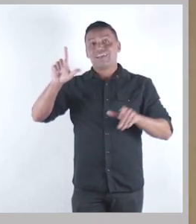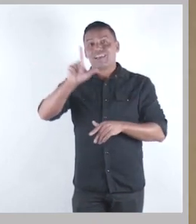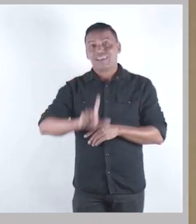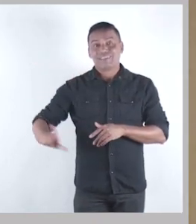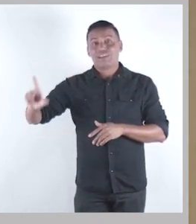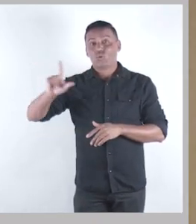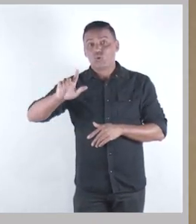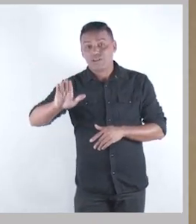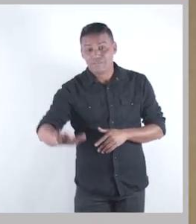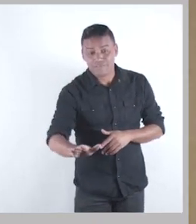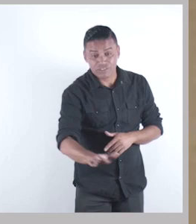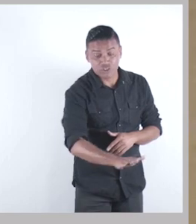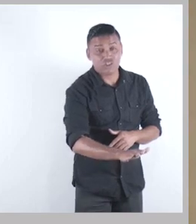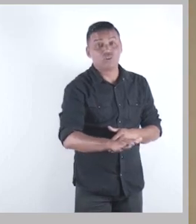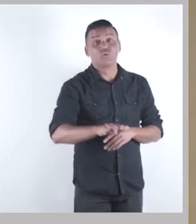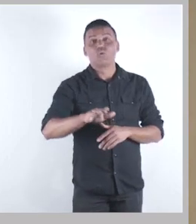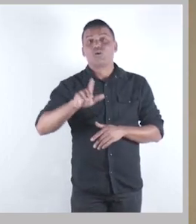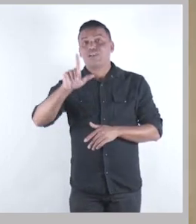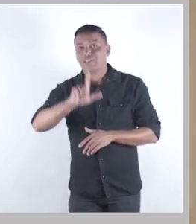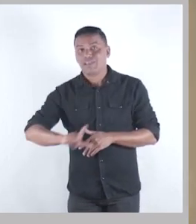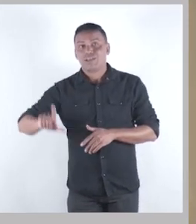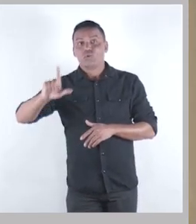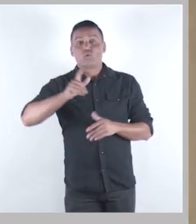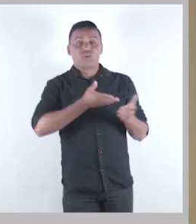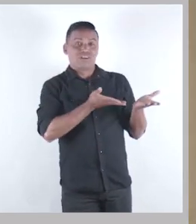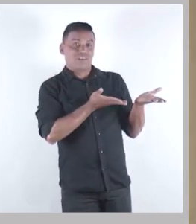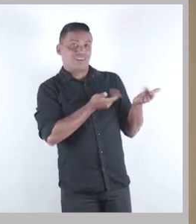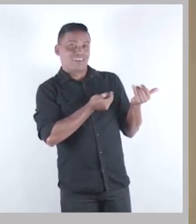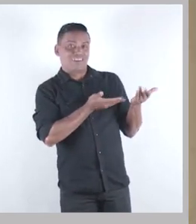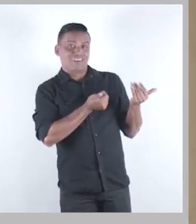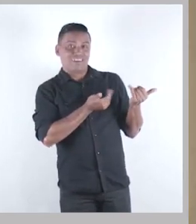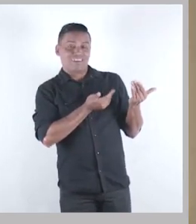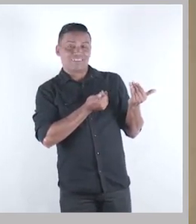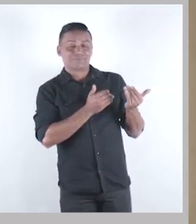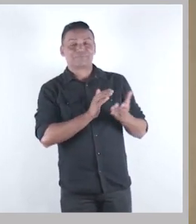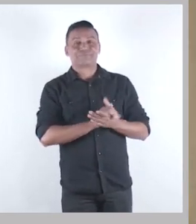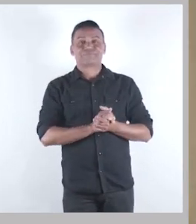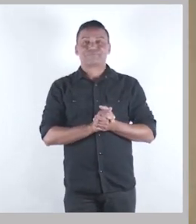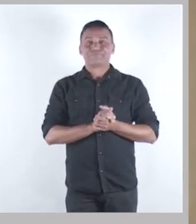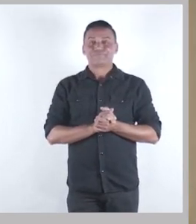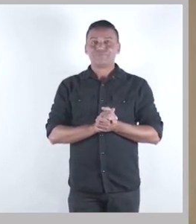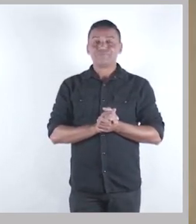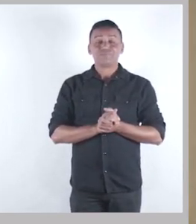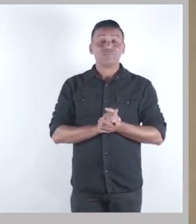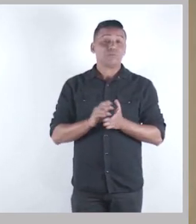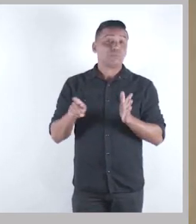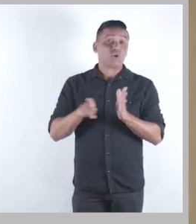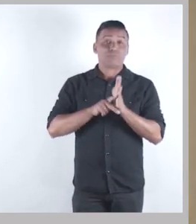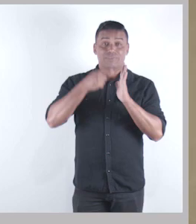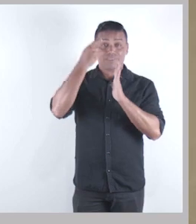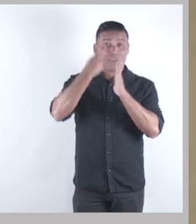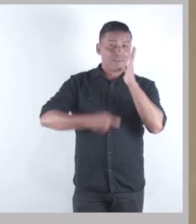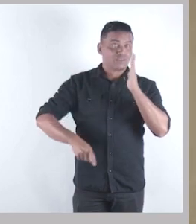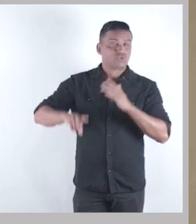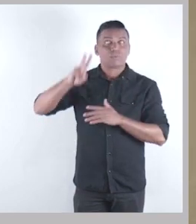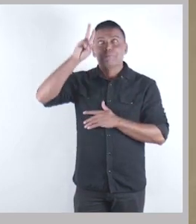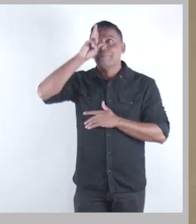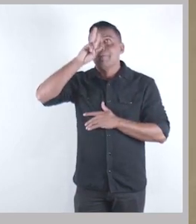ou infanto-juvenil, aberto ao público. Textos que têm a ver com a memória, a